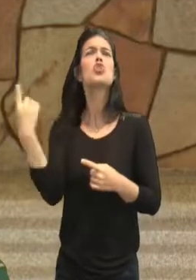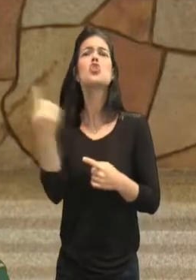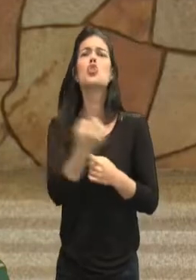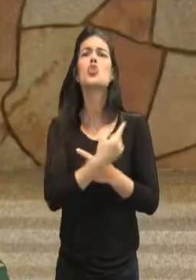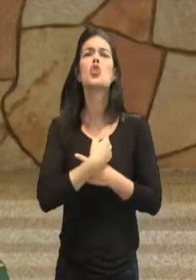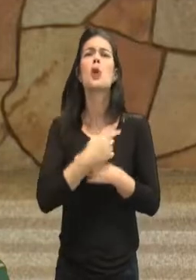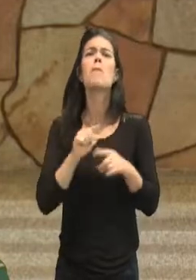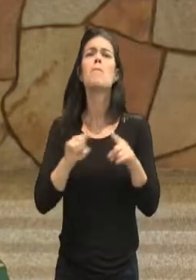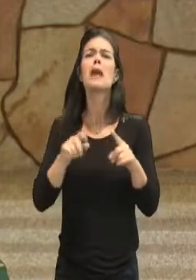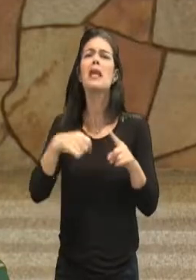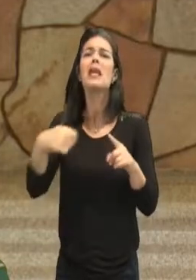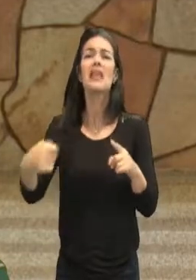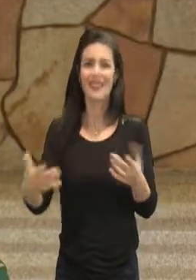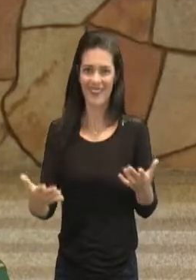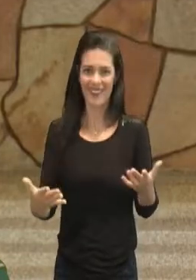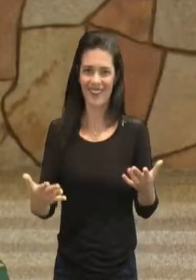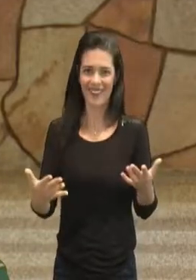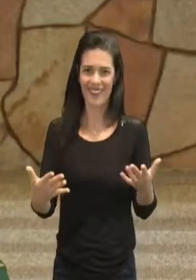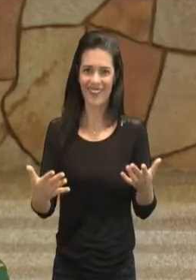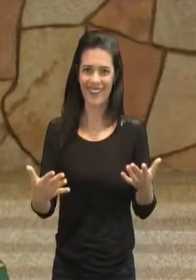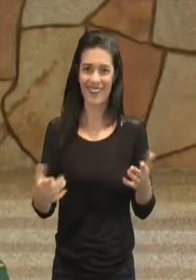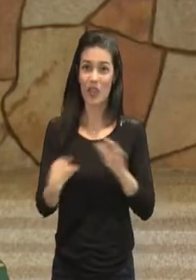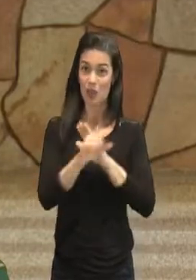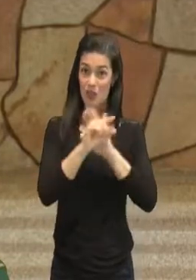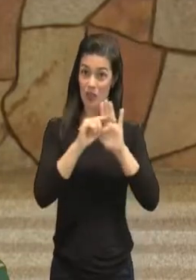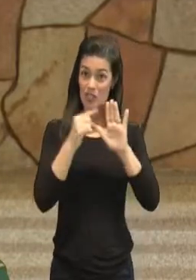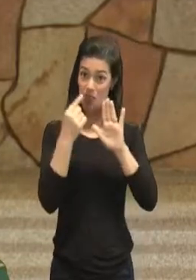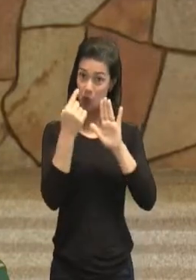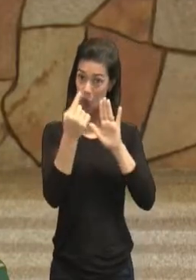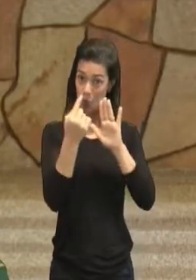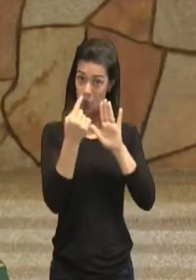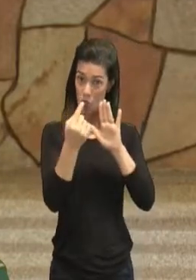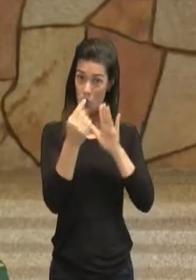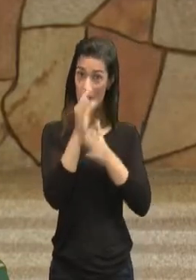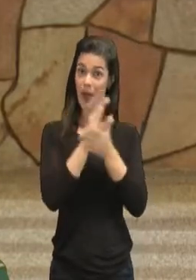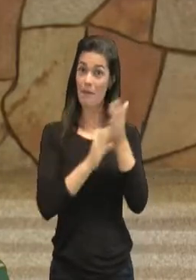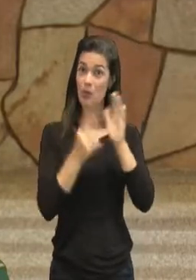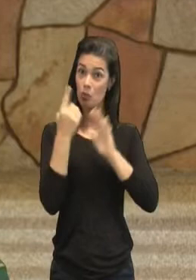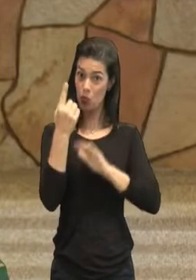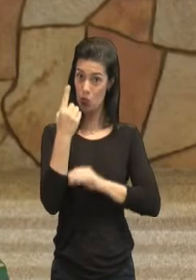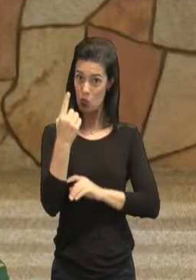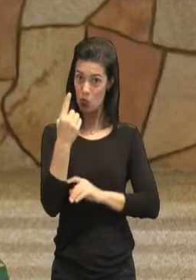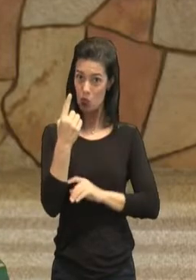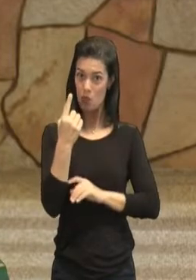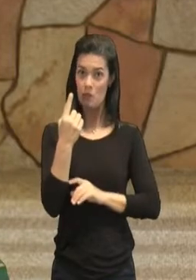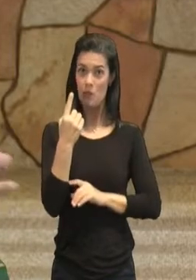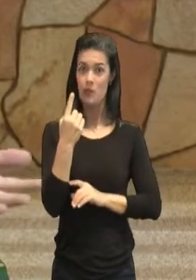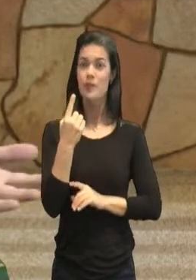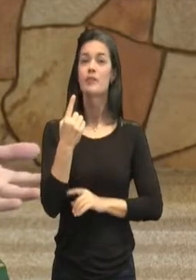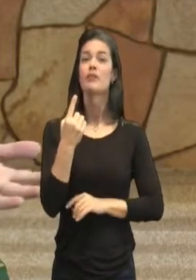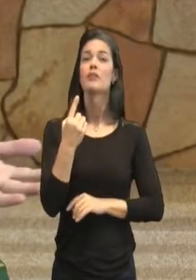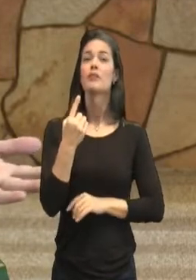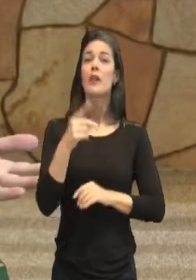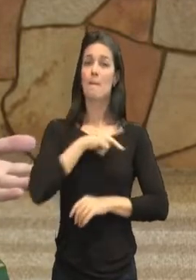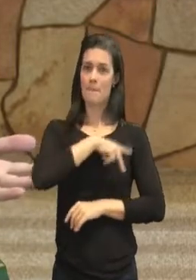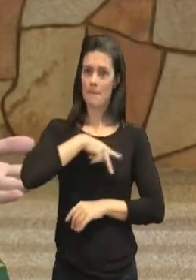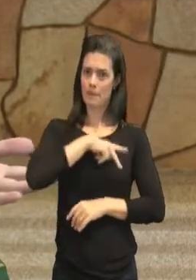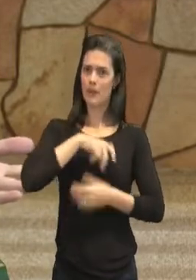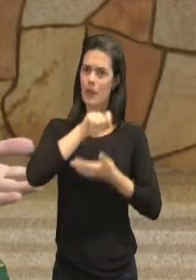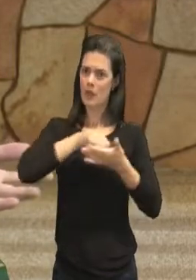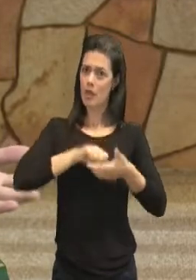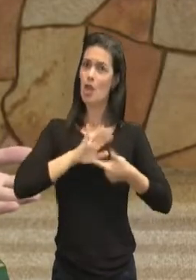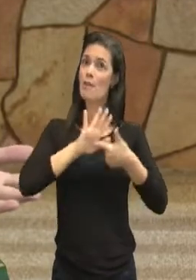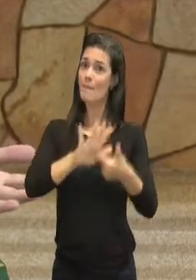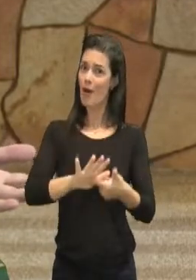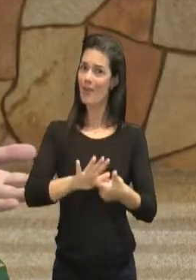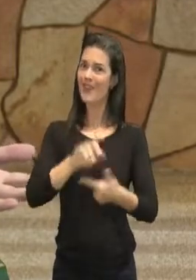em Efésios 1:1, no primeiro versículo da carta. Paulo, o próprio Paulo, apóstolo de Cristo Jesus por vontade